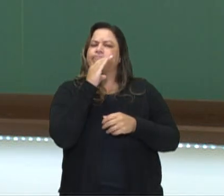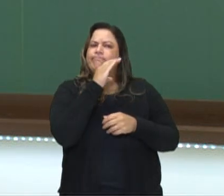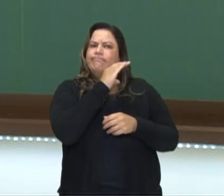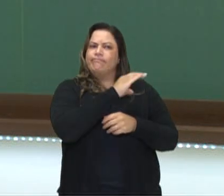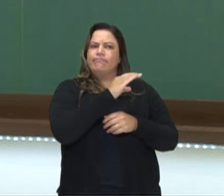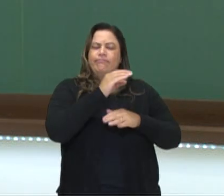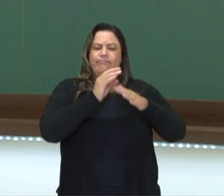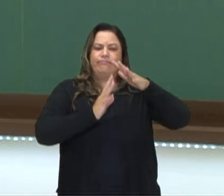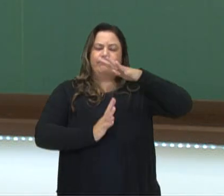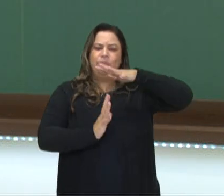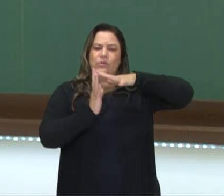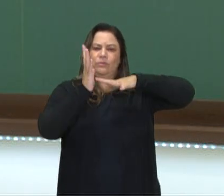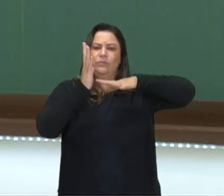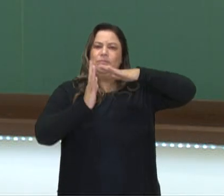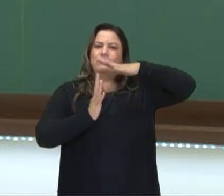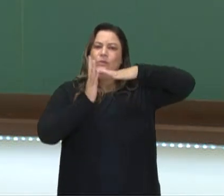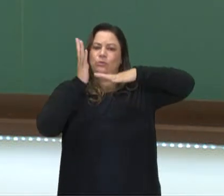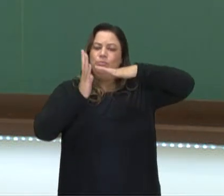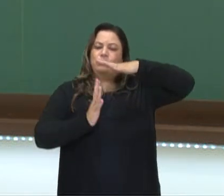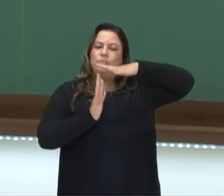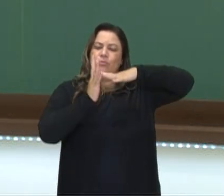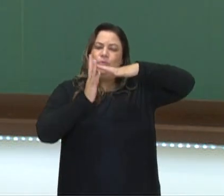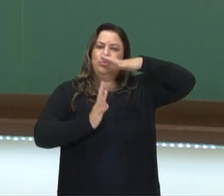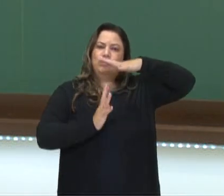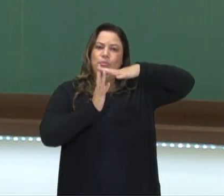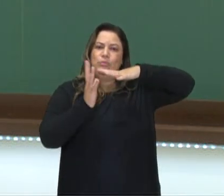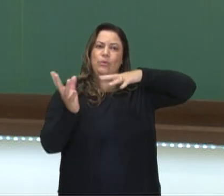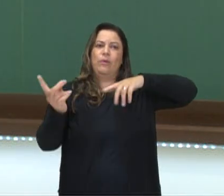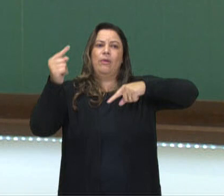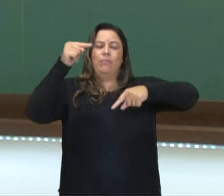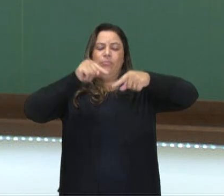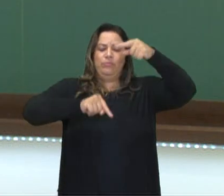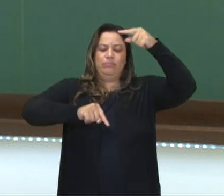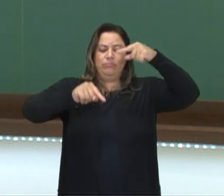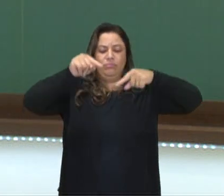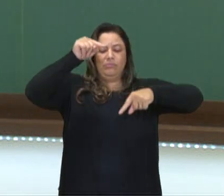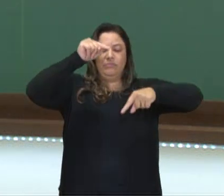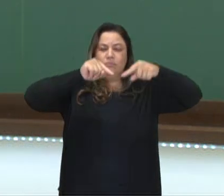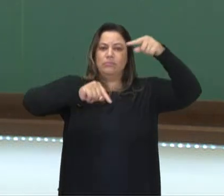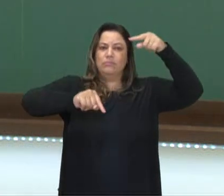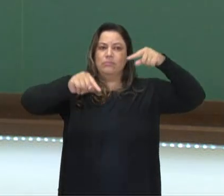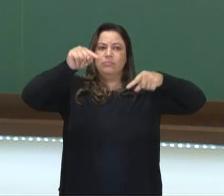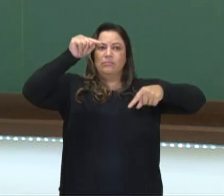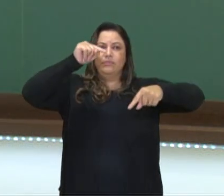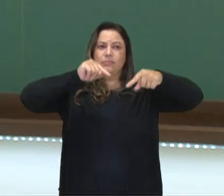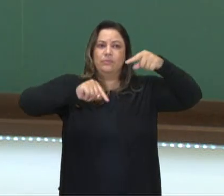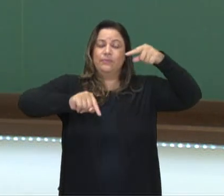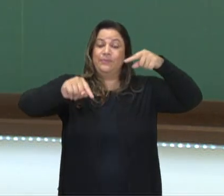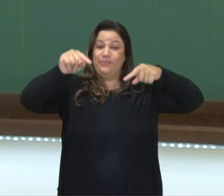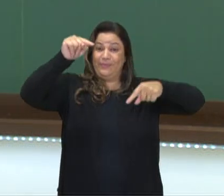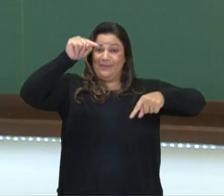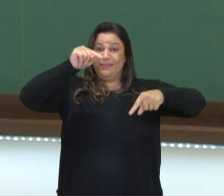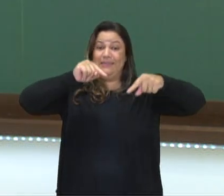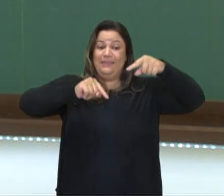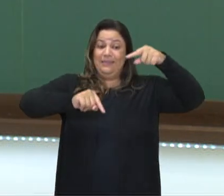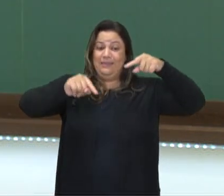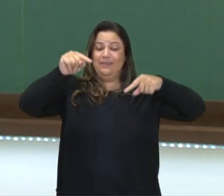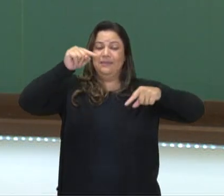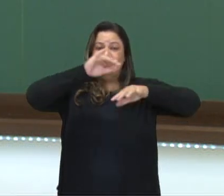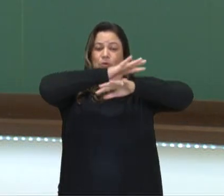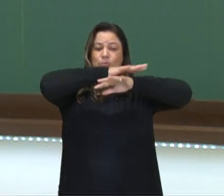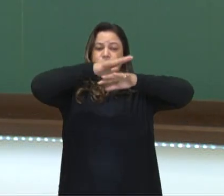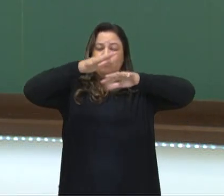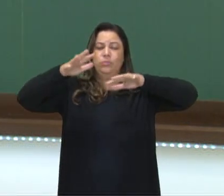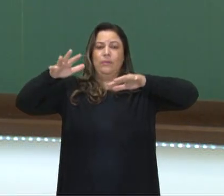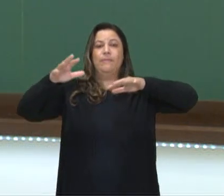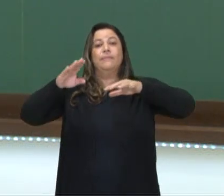terrestre atinge a atmosfera e acaba retornando. E esse efeito estufa, ele é fundamental para que haja vida